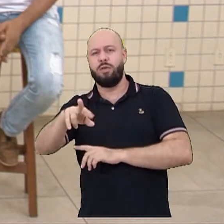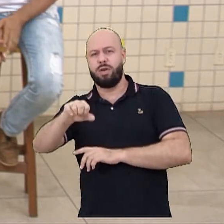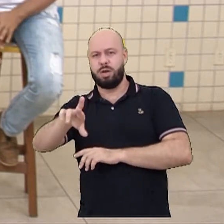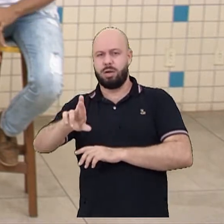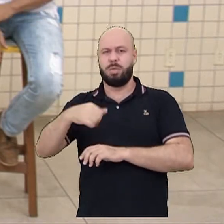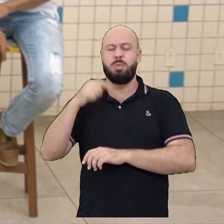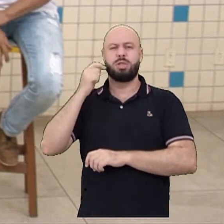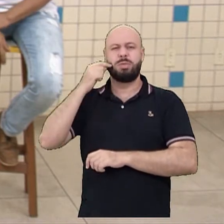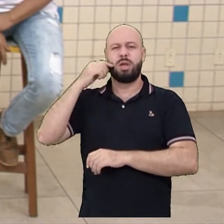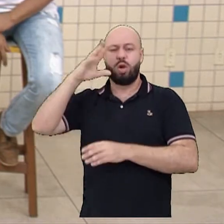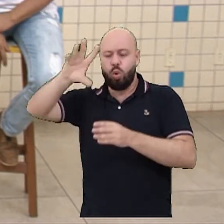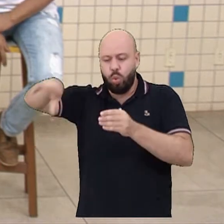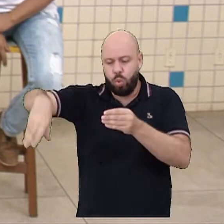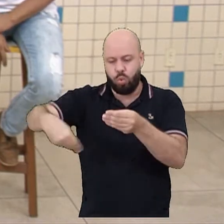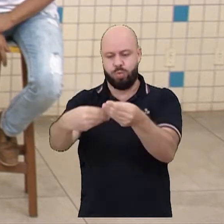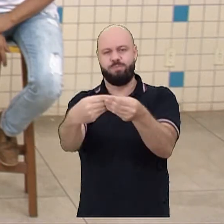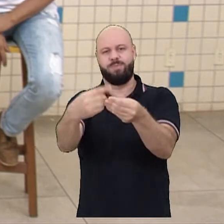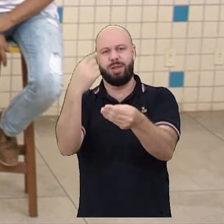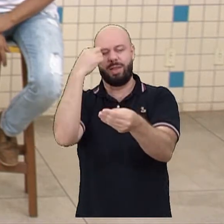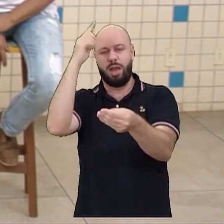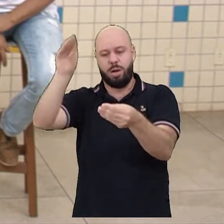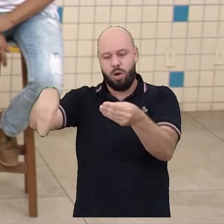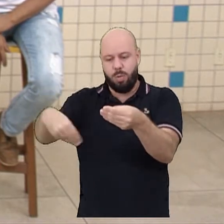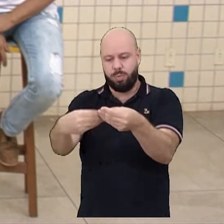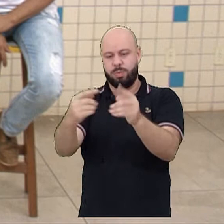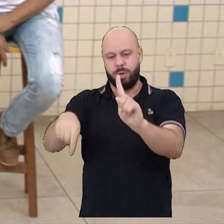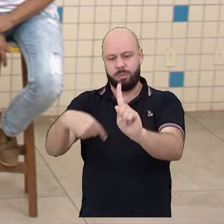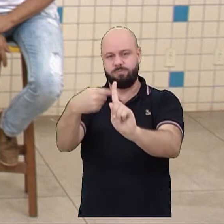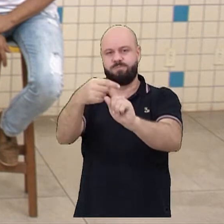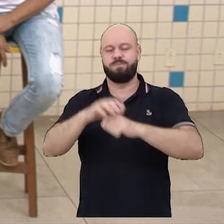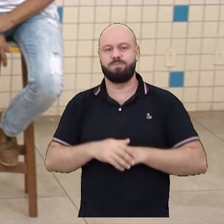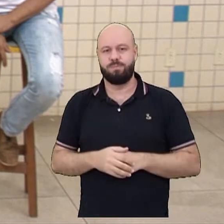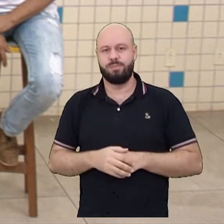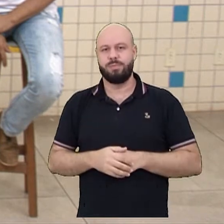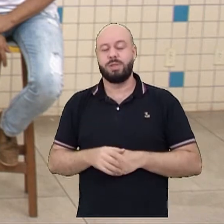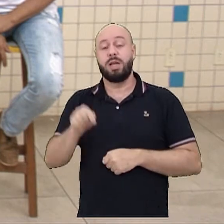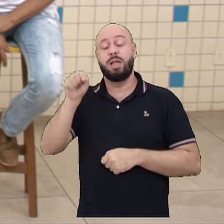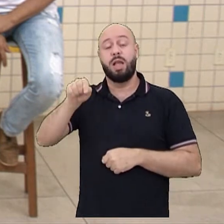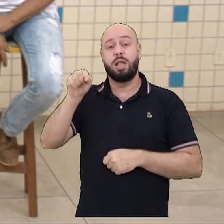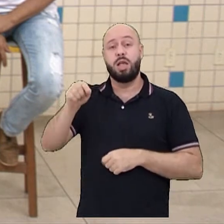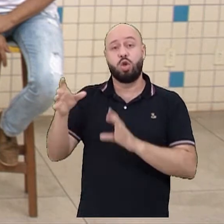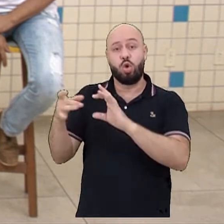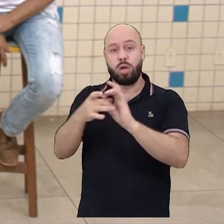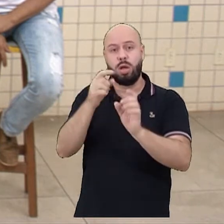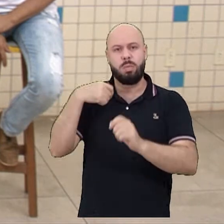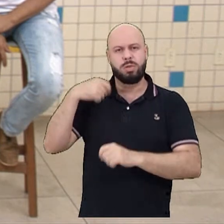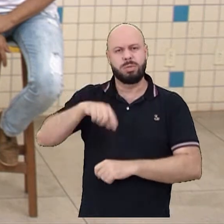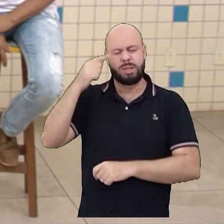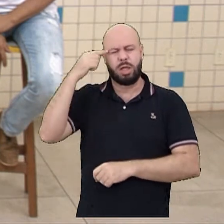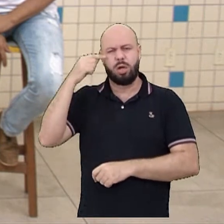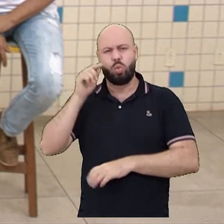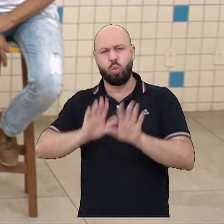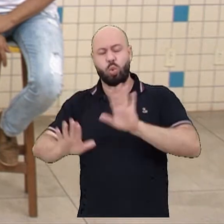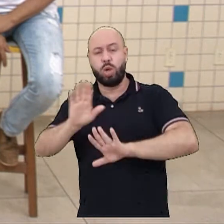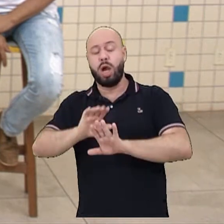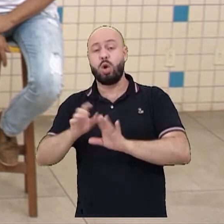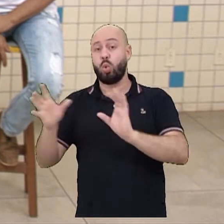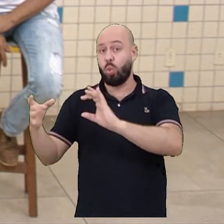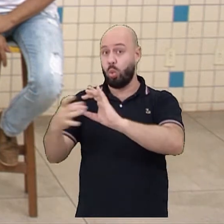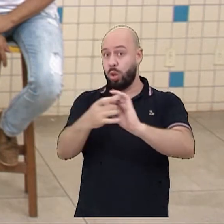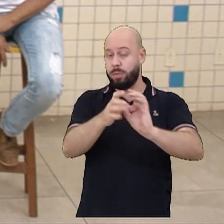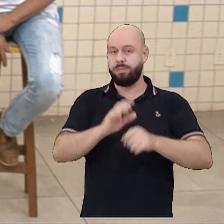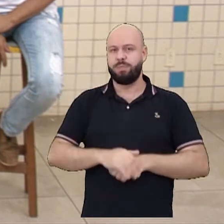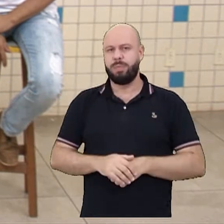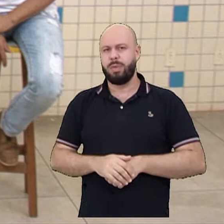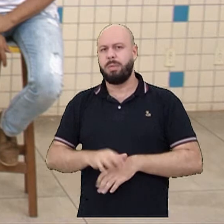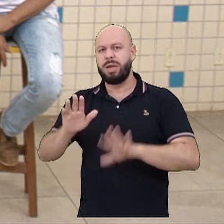a ideia de acrescentar, né? Estou acrescentando. Então, nessa situação, vocês têm que ter um cuidado com o contexto, porque assim